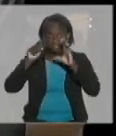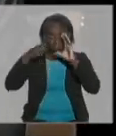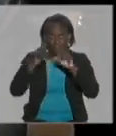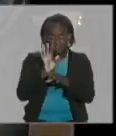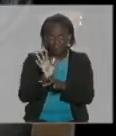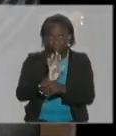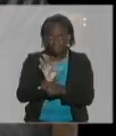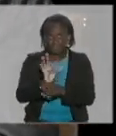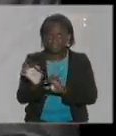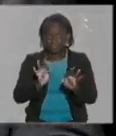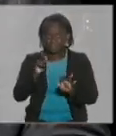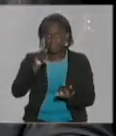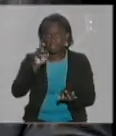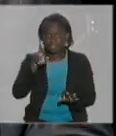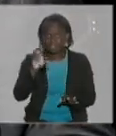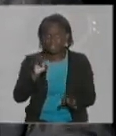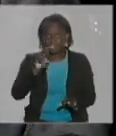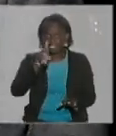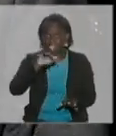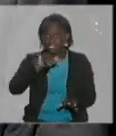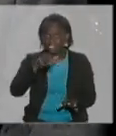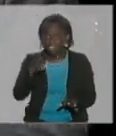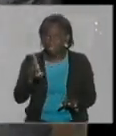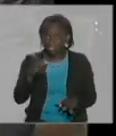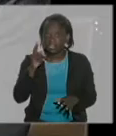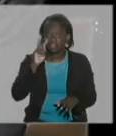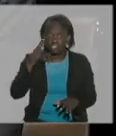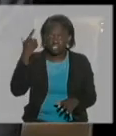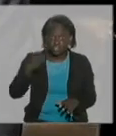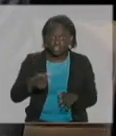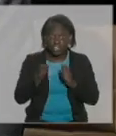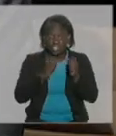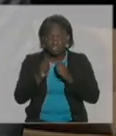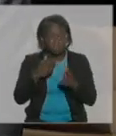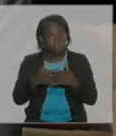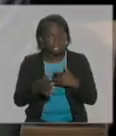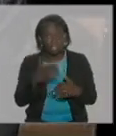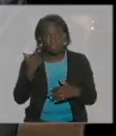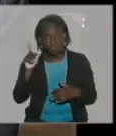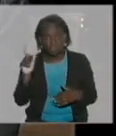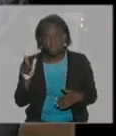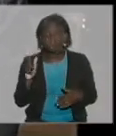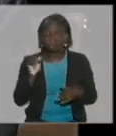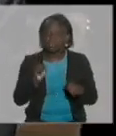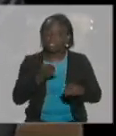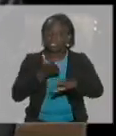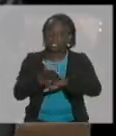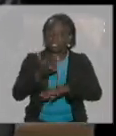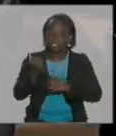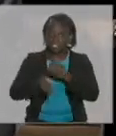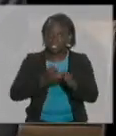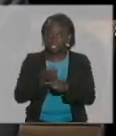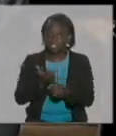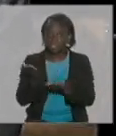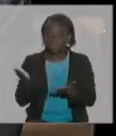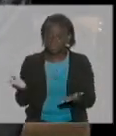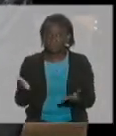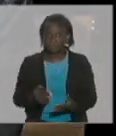produtor e documentarista Pedro Rajão e para rever essa entrevista ou qualquer outra edição do programa é só acessar